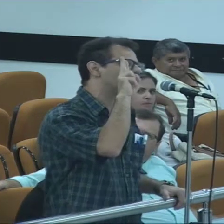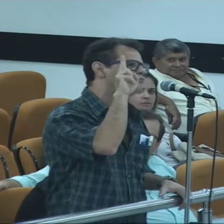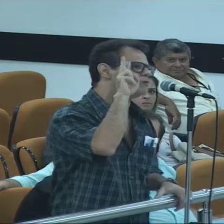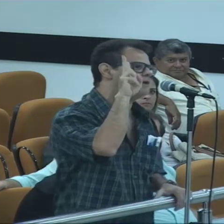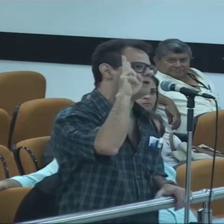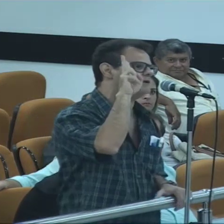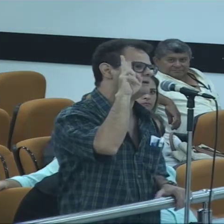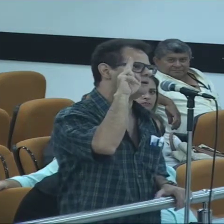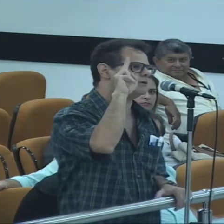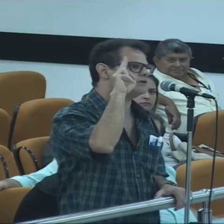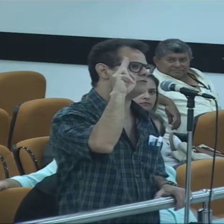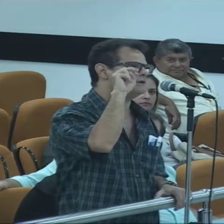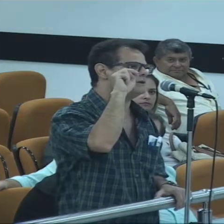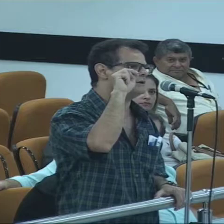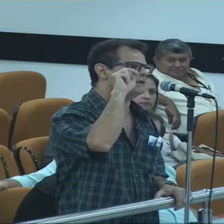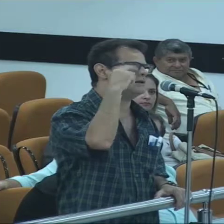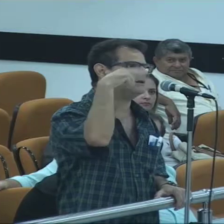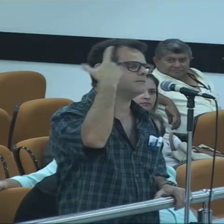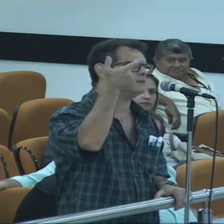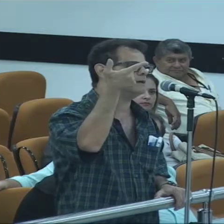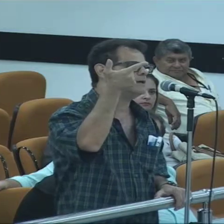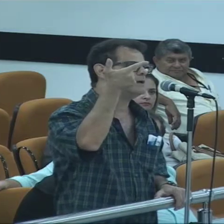só 2 por dia, no caso, né?